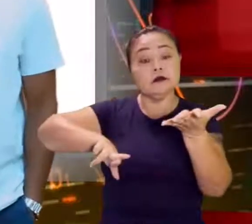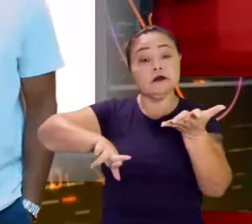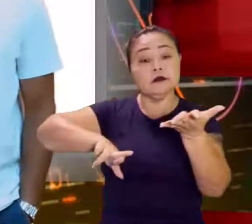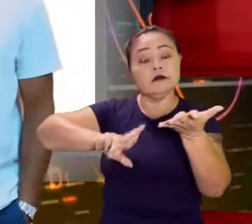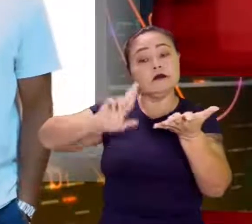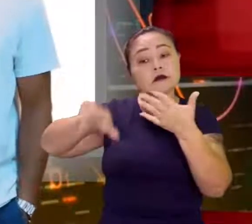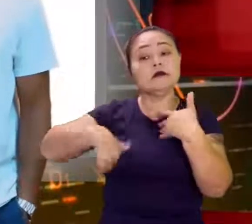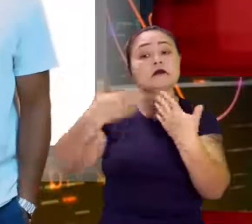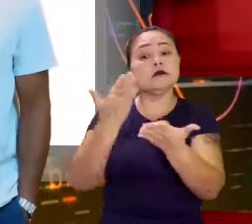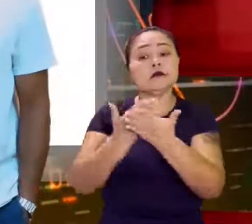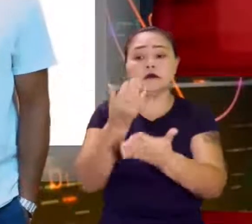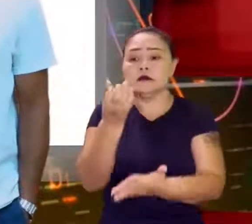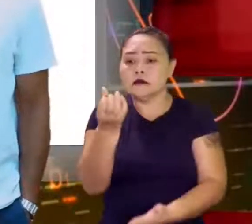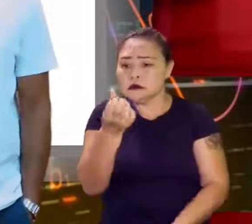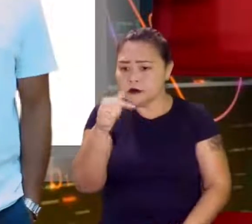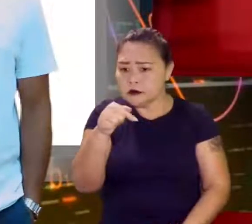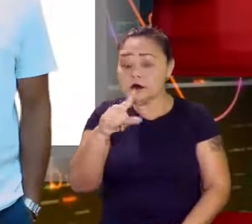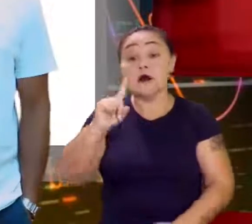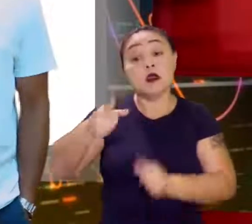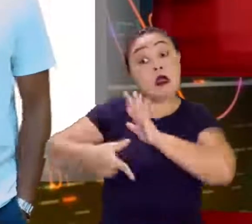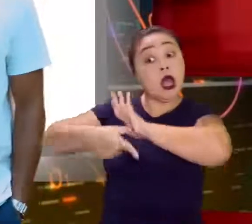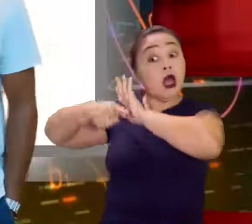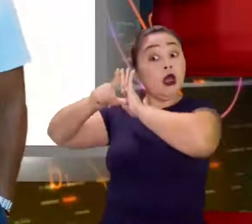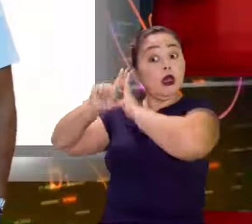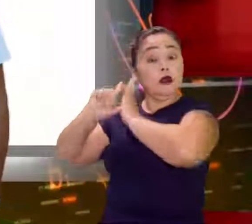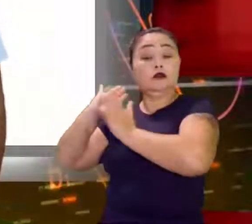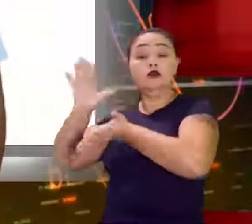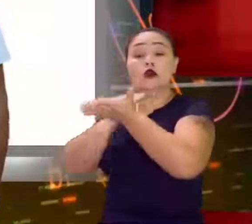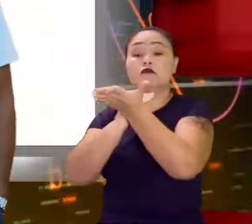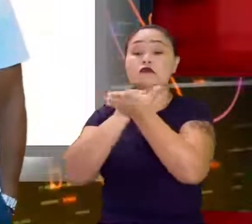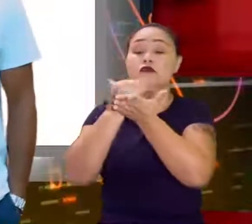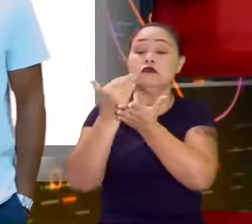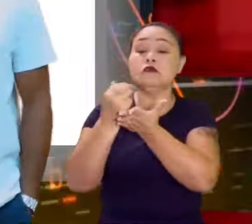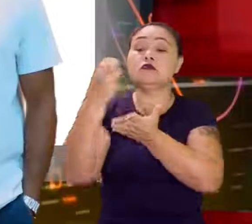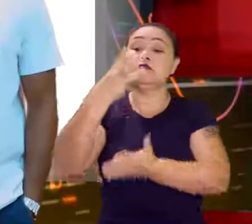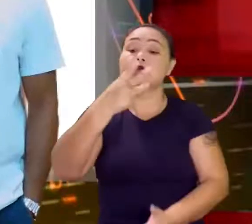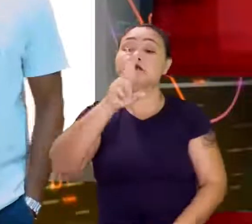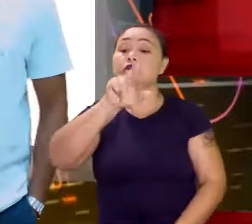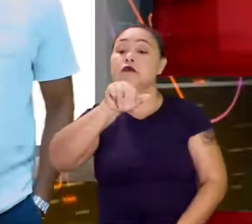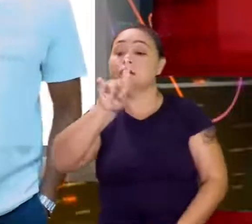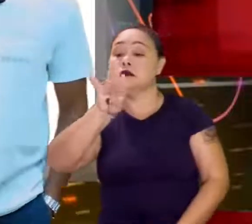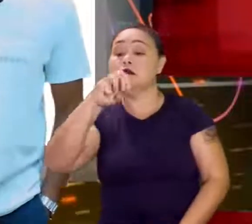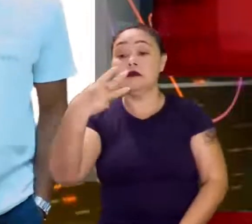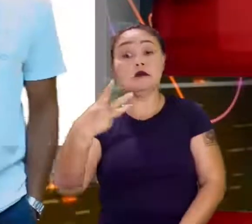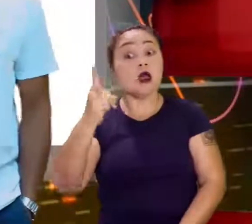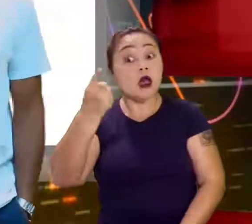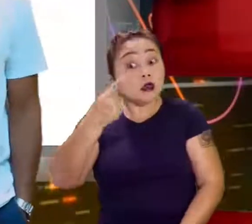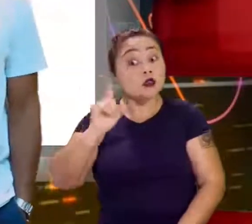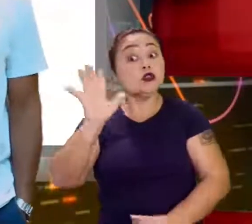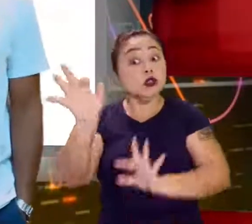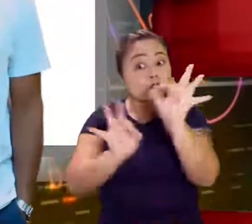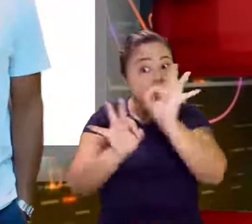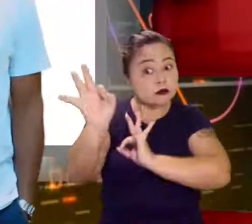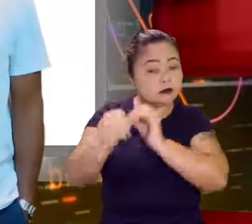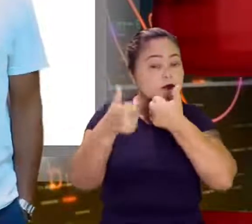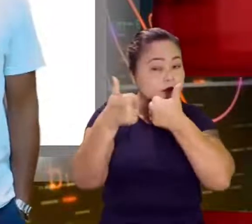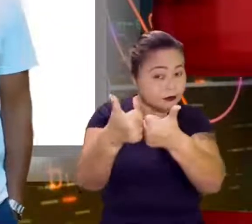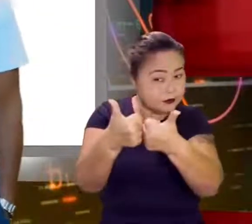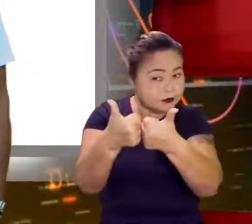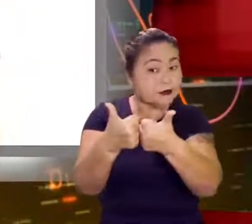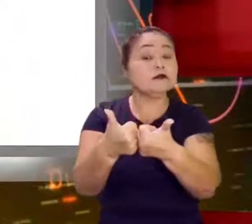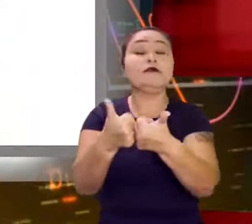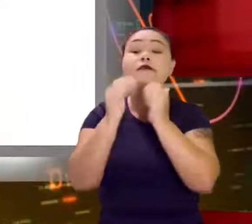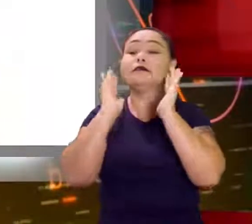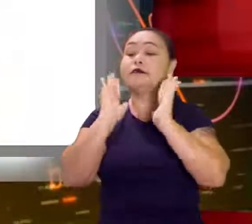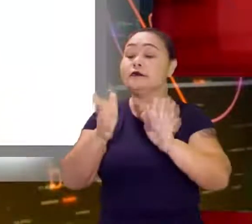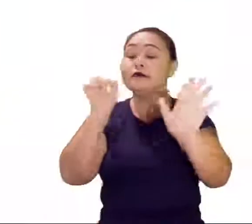Ainda, aula 67, mas nós antes disso já iniciamos a terceira unidade, então tem que já se preparando, beleza? Vamos lá